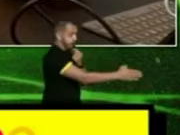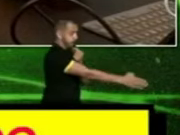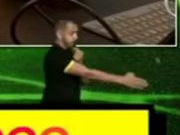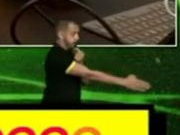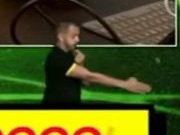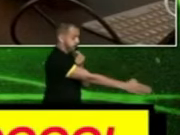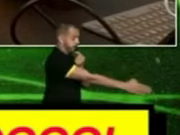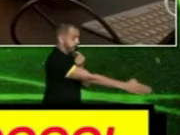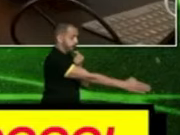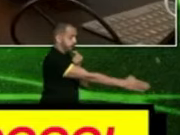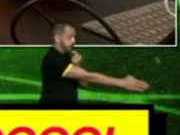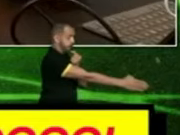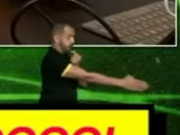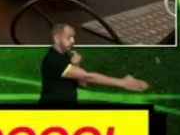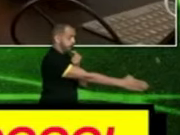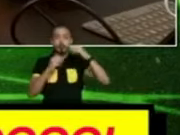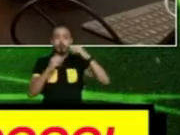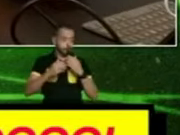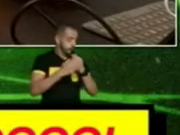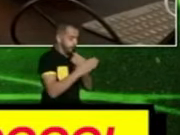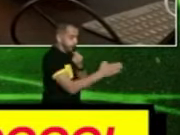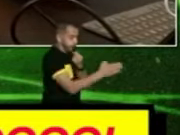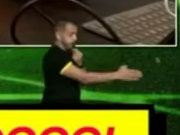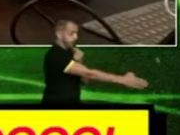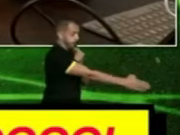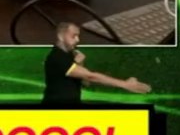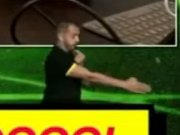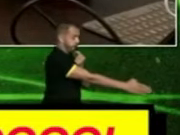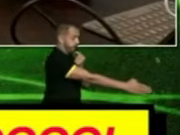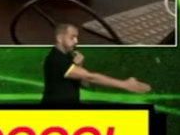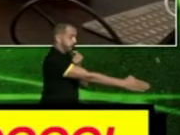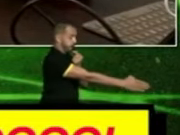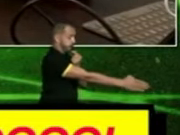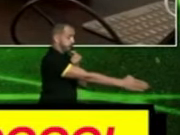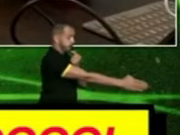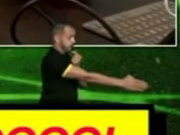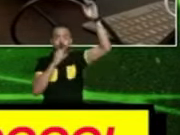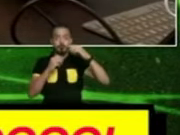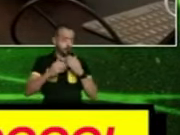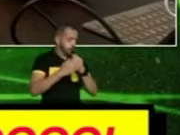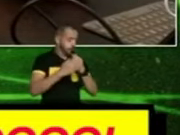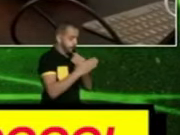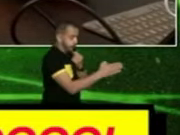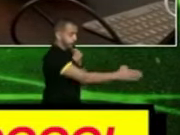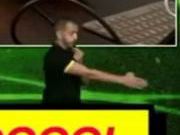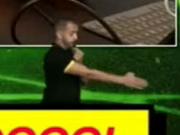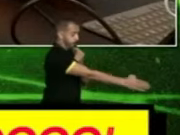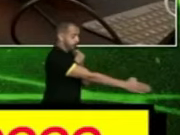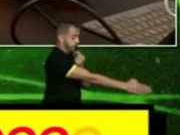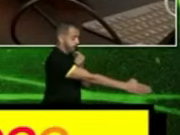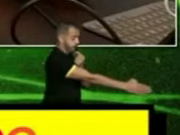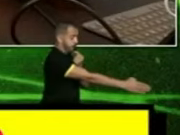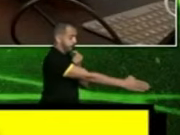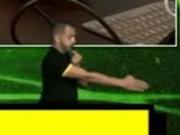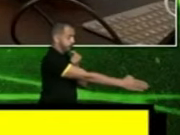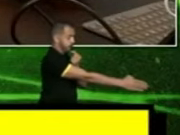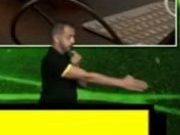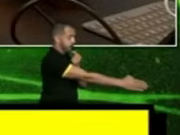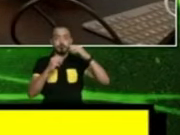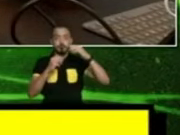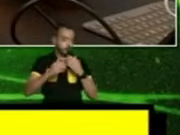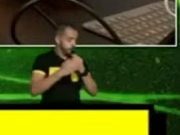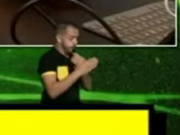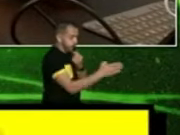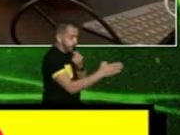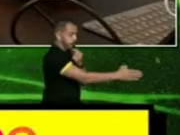Ele nasceu para jogar no galo o goleiro Rafael Cabral foi nela cobrança no canto direito